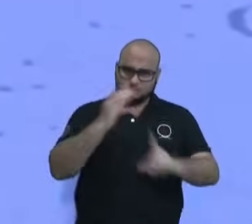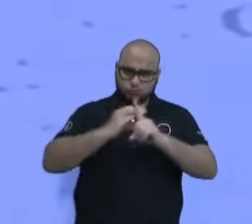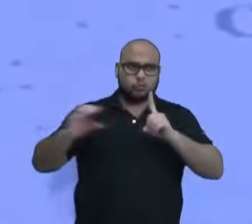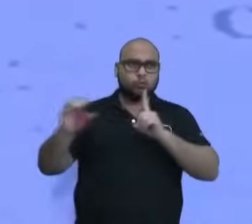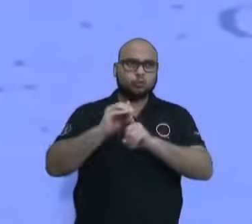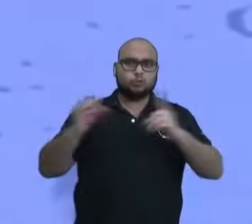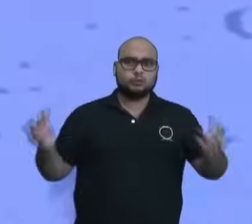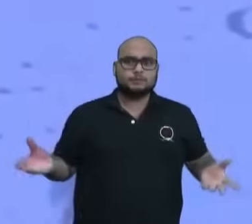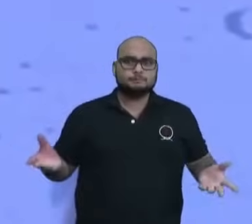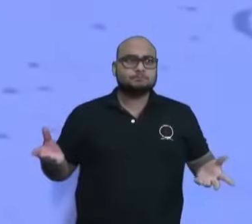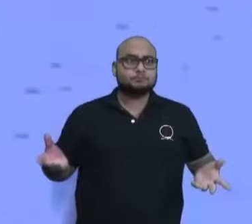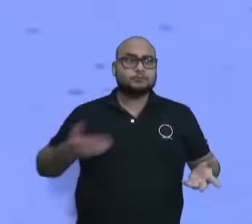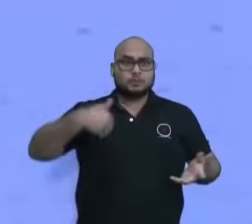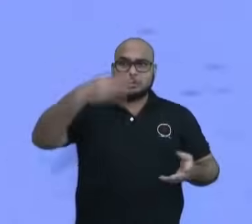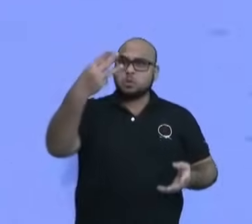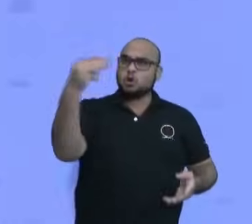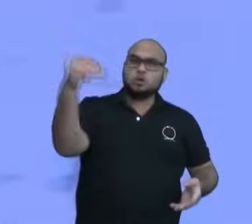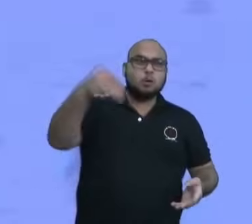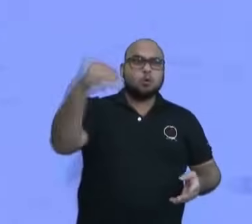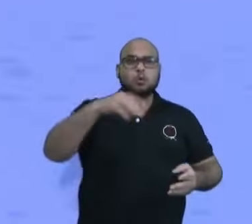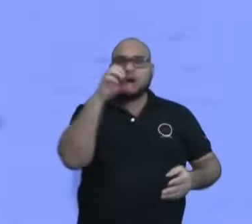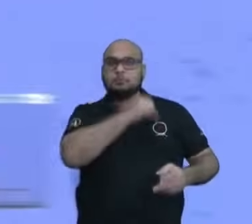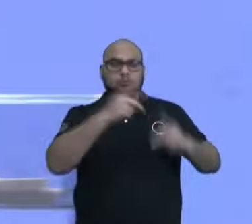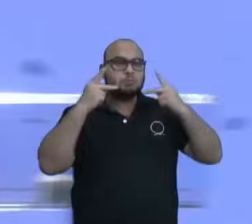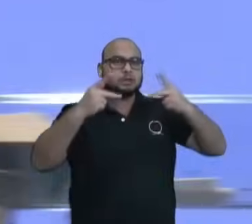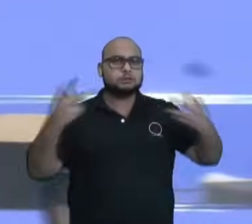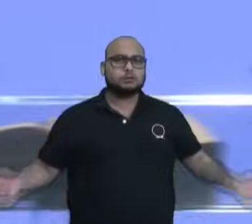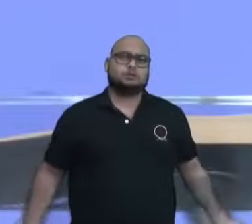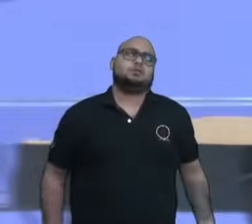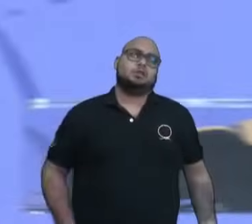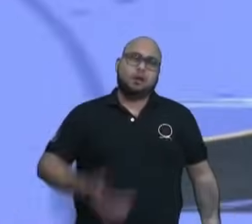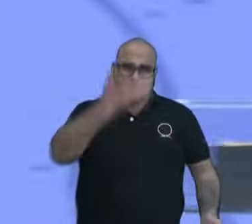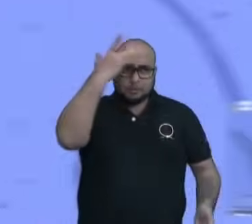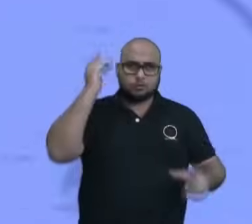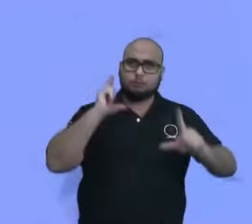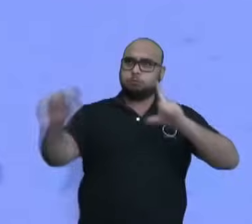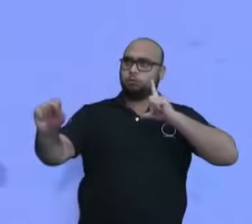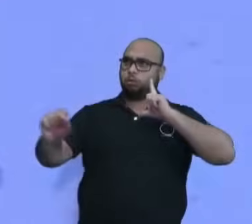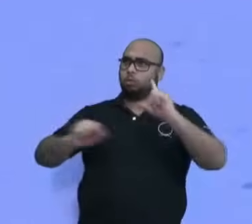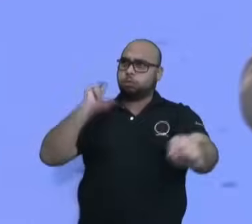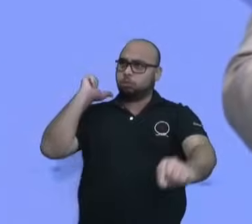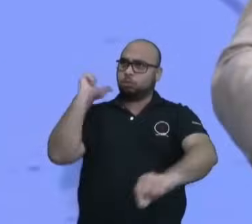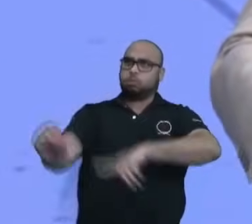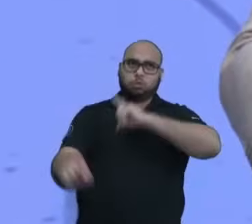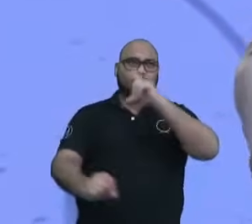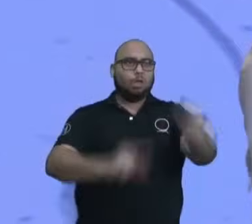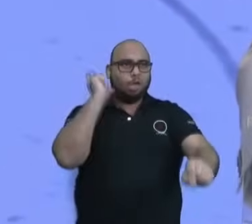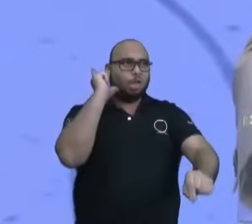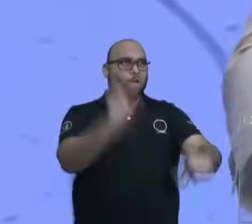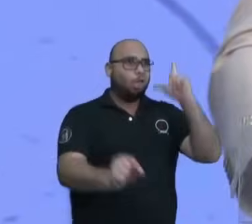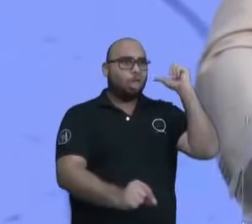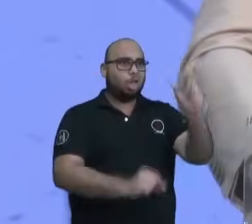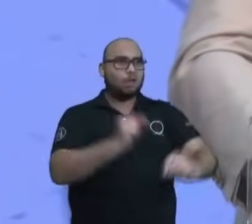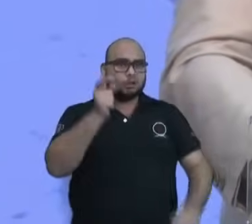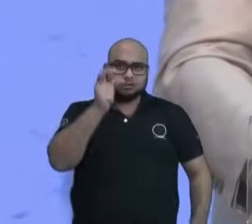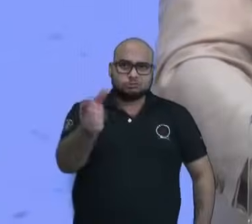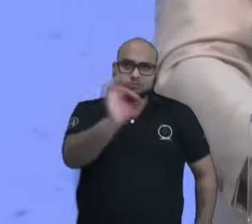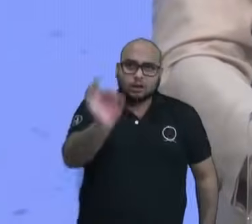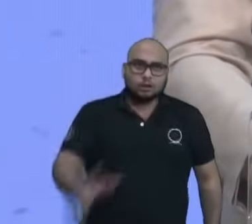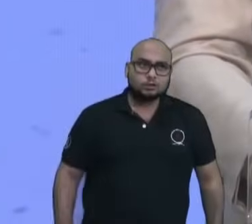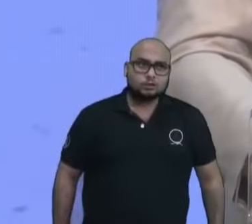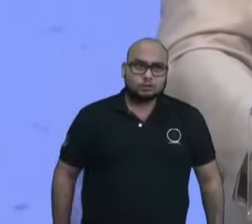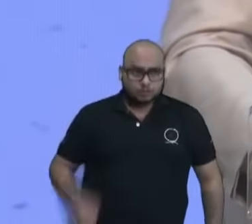começa o povo embora sair não tem prioridade pra palavra não a palavra não tem